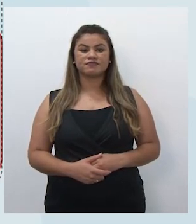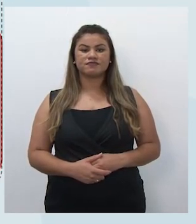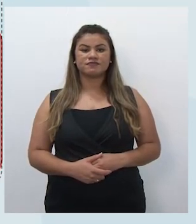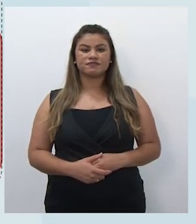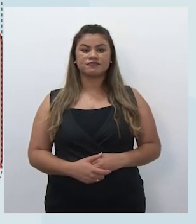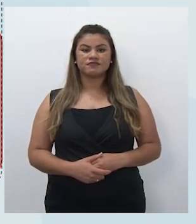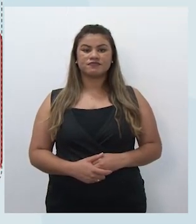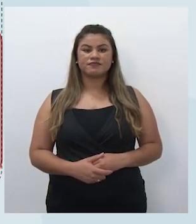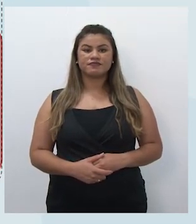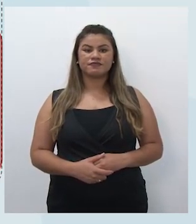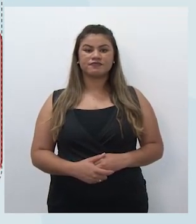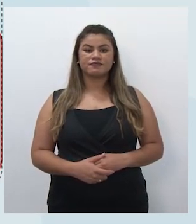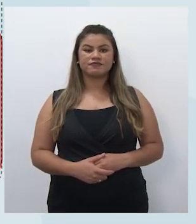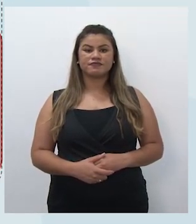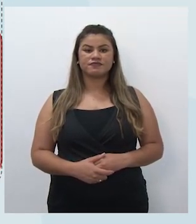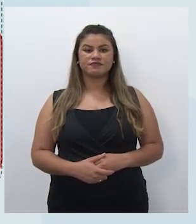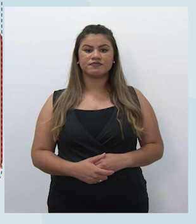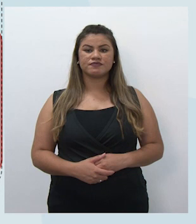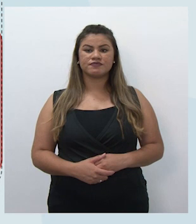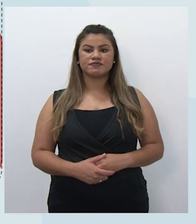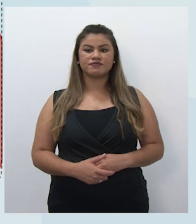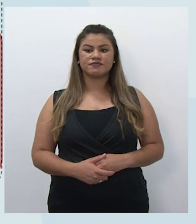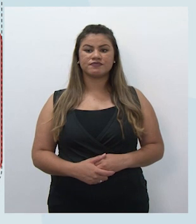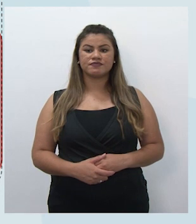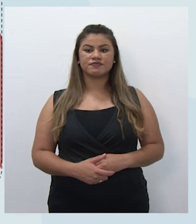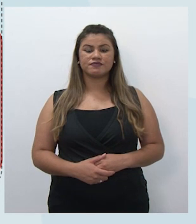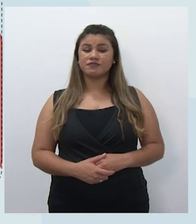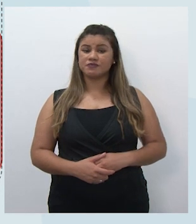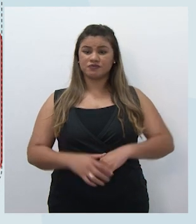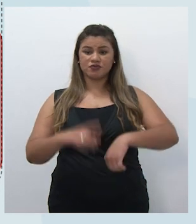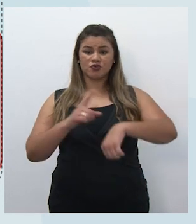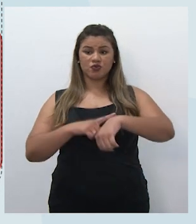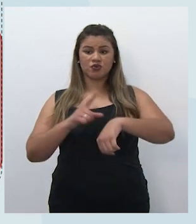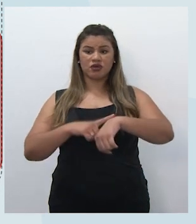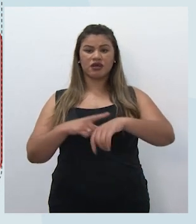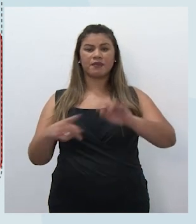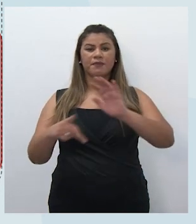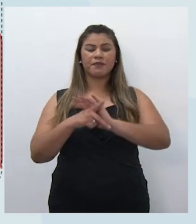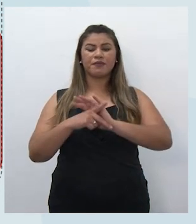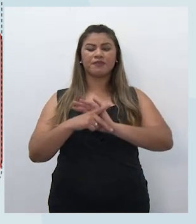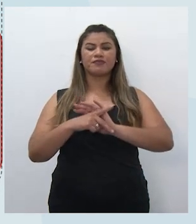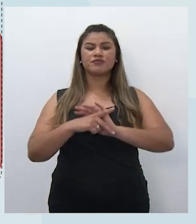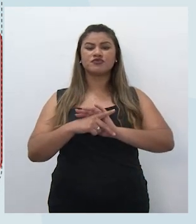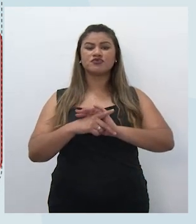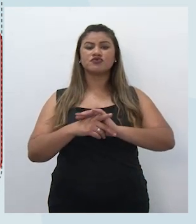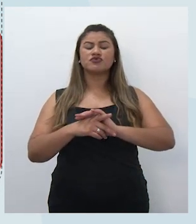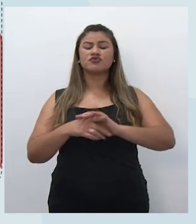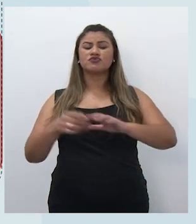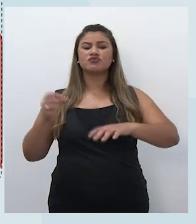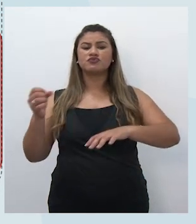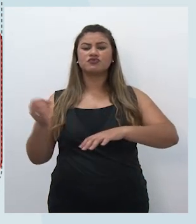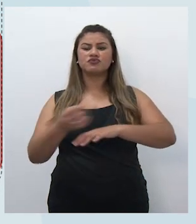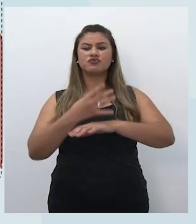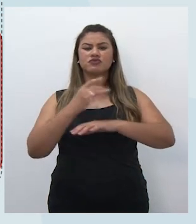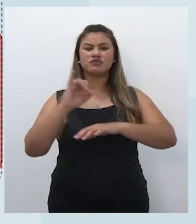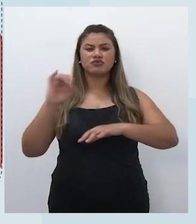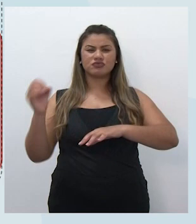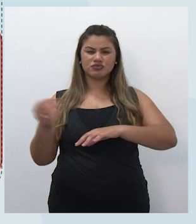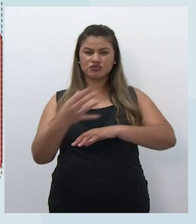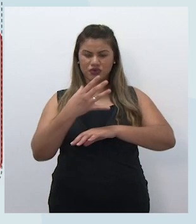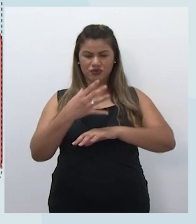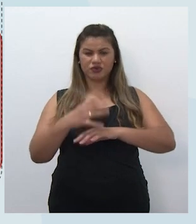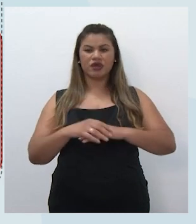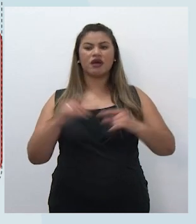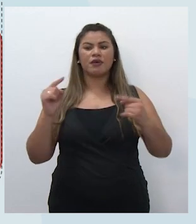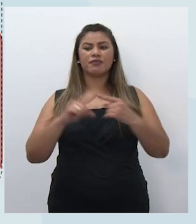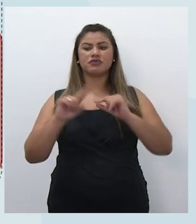Isso. E onde entra a carga horária do Enova, né? A carga horária do Enova, ela vai fazer parte da carga horária dos